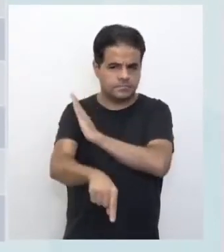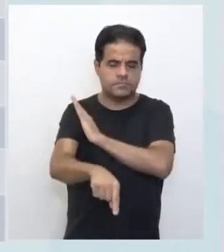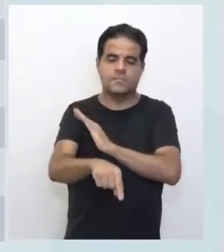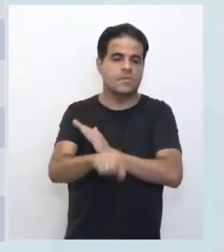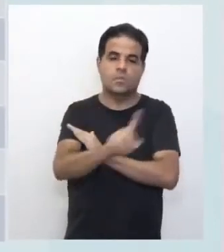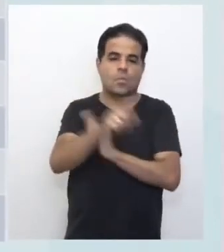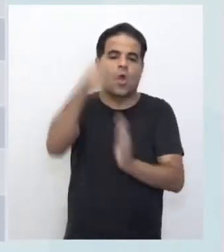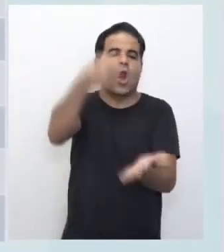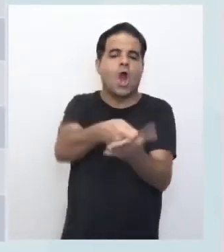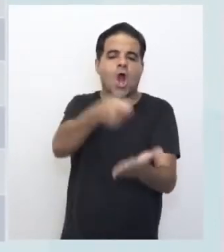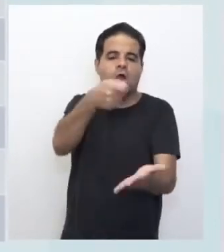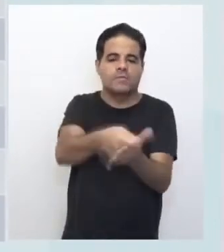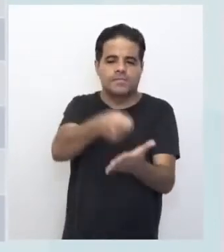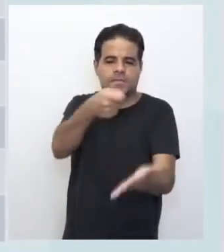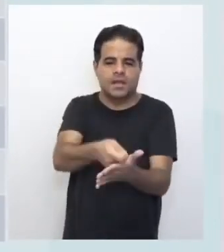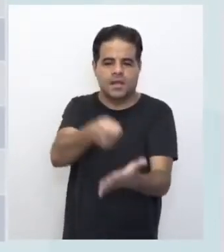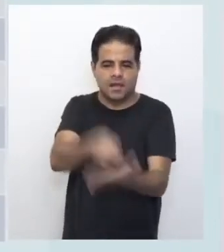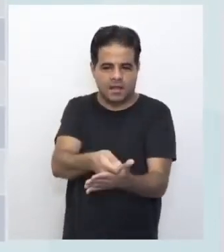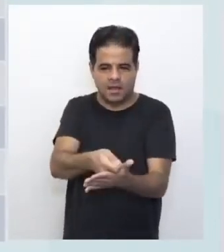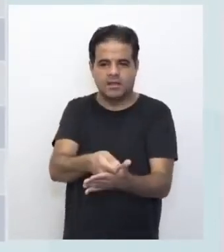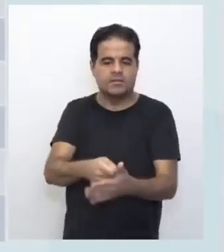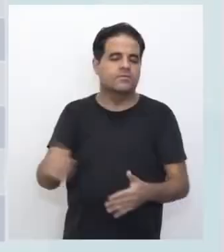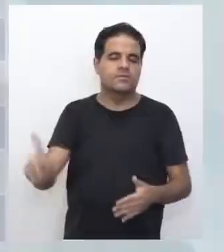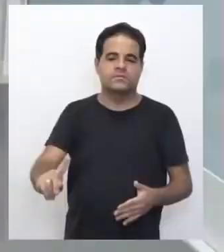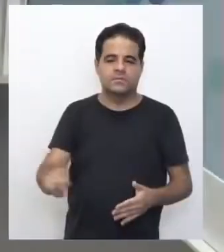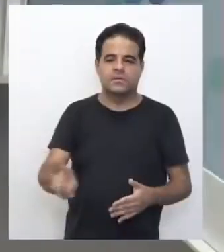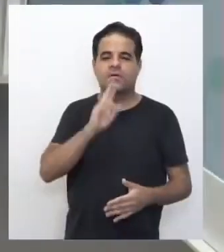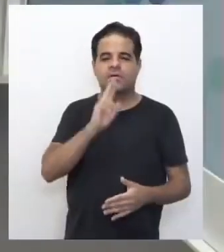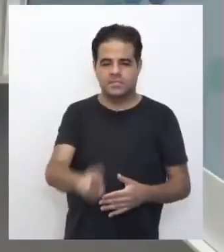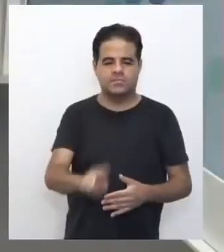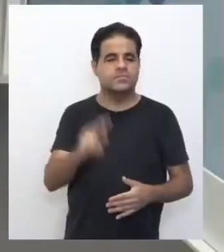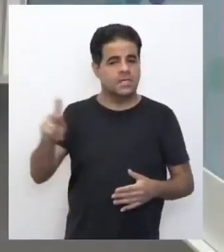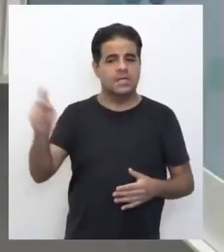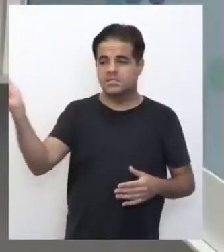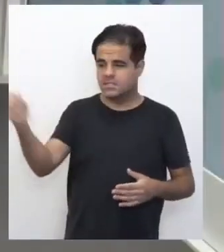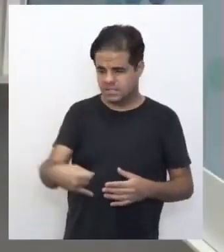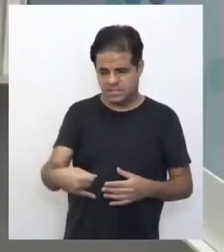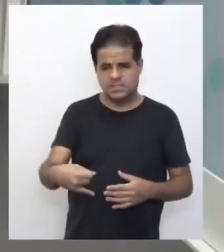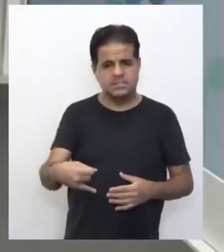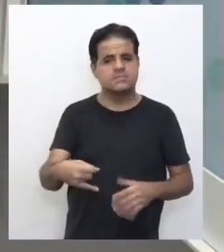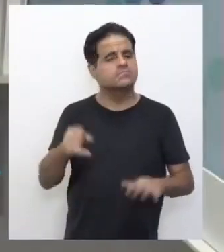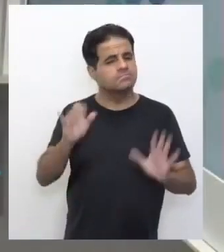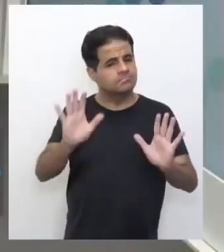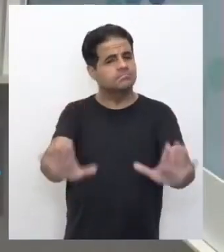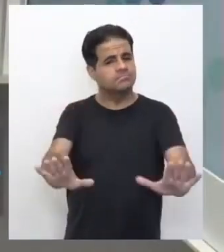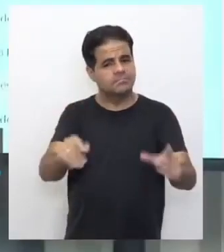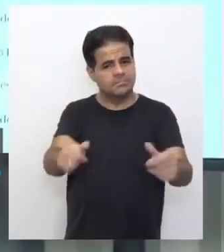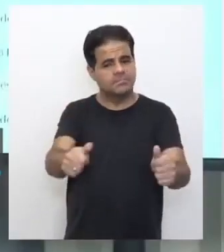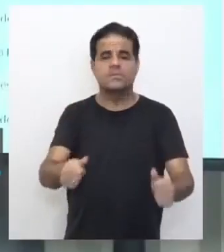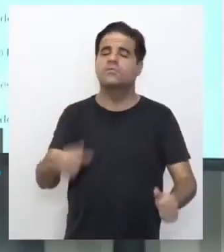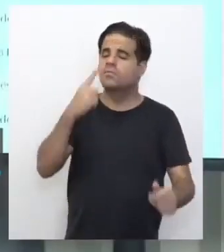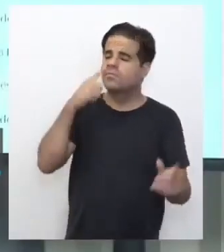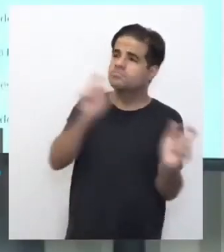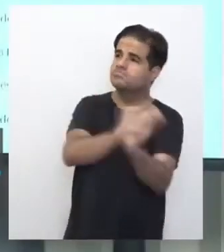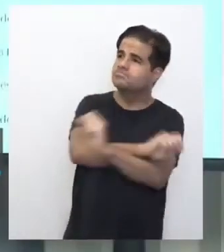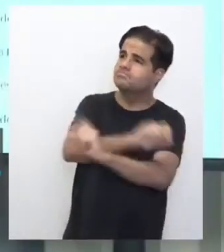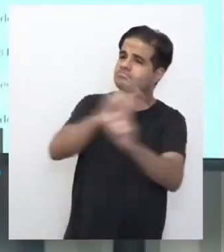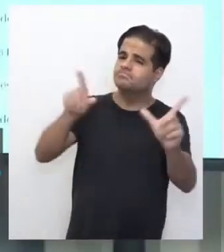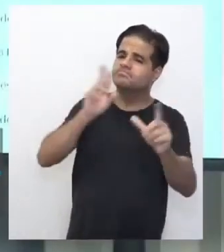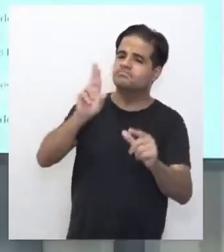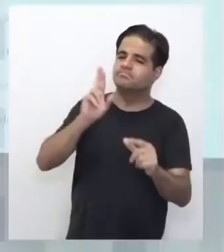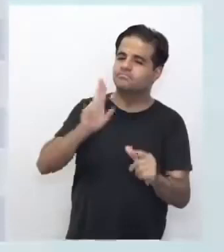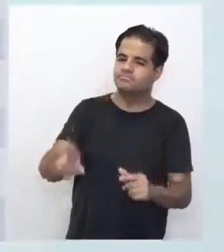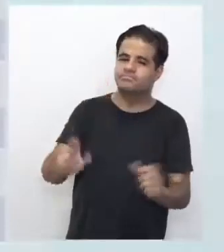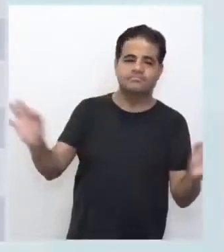que é obrigatório. Sim, mas é possível. Então, acho que a resposta dela é sim, né? Muito bem. Então, vamos ver a tela aqui das respostas para